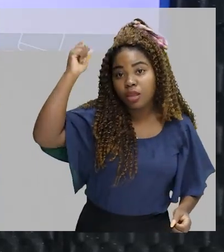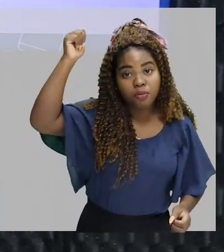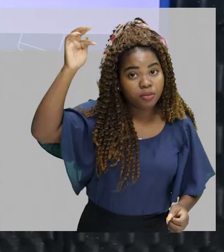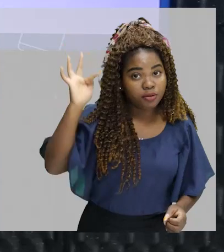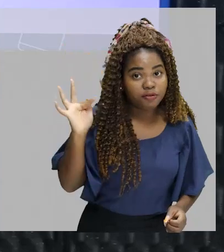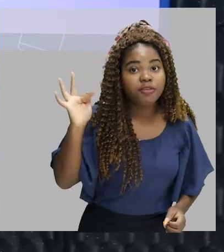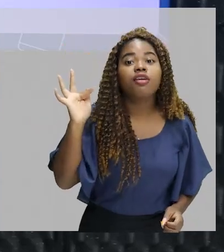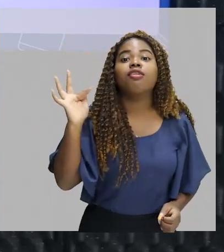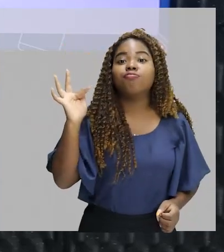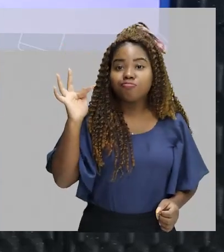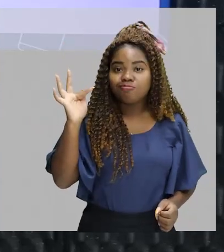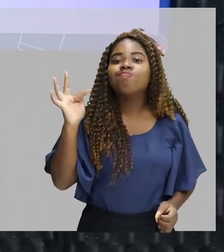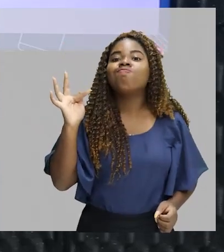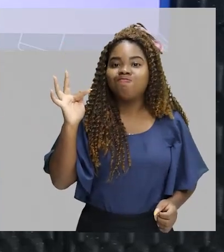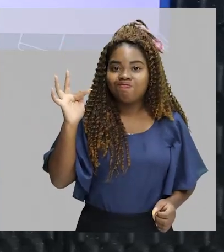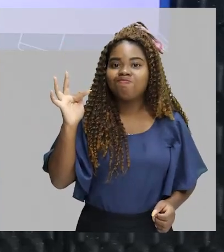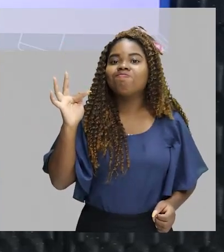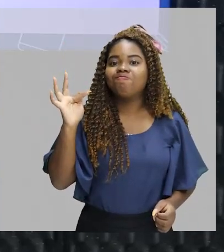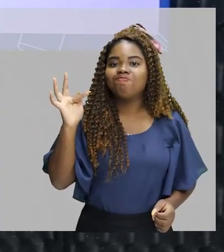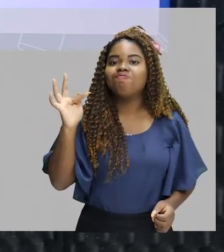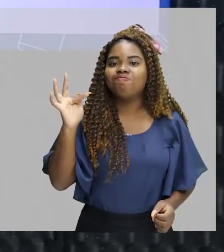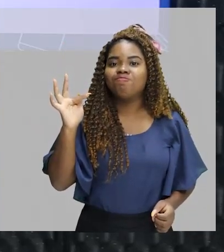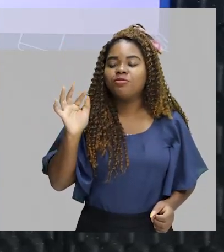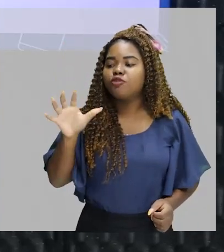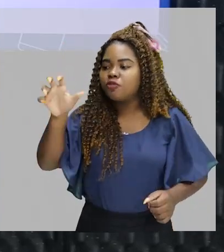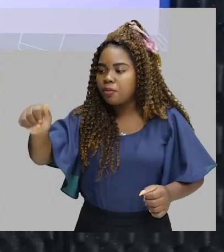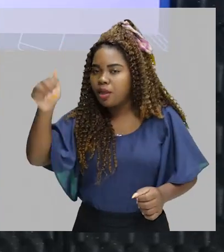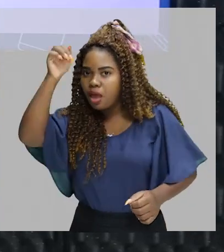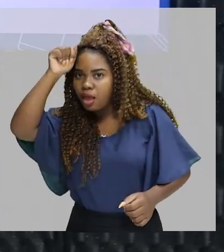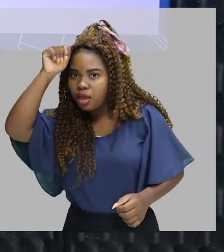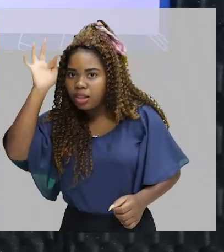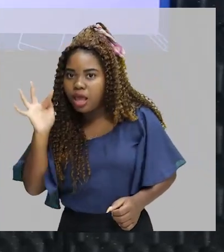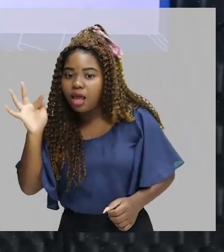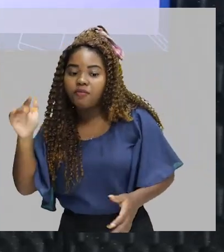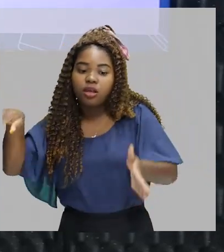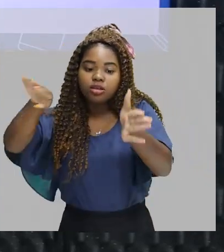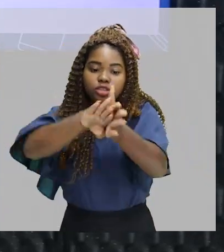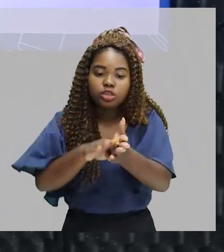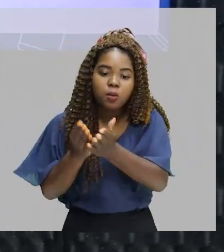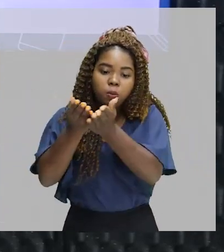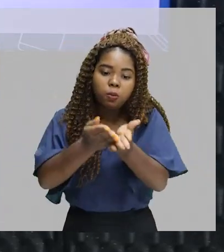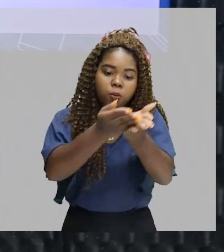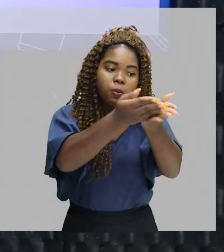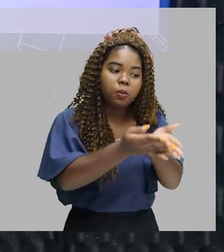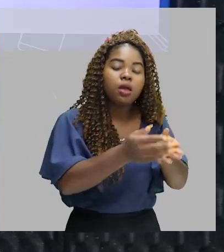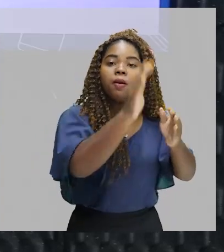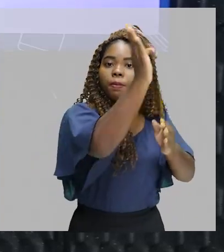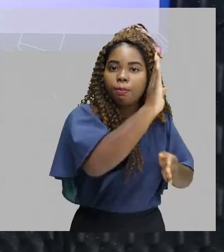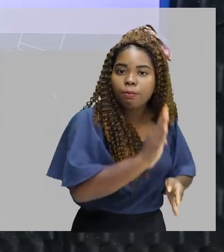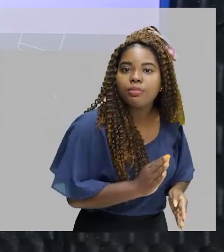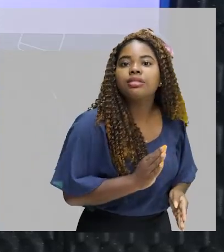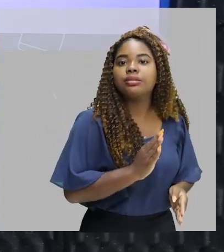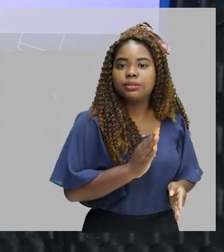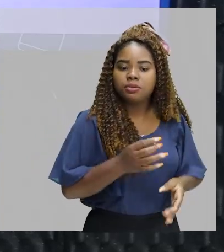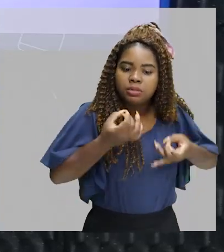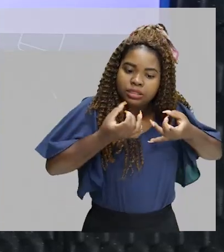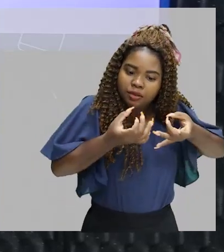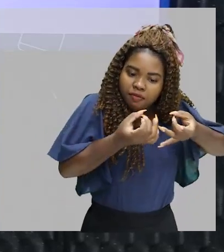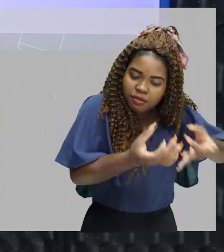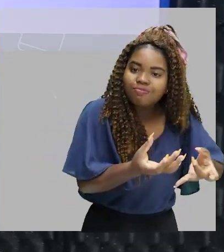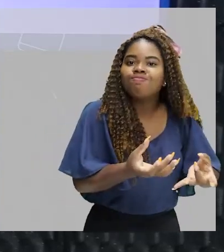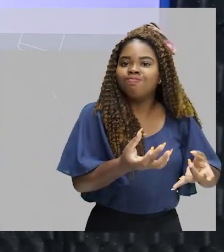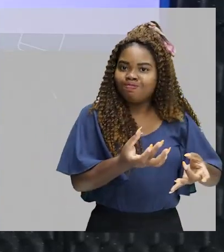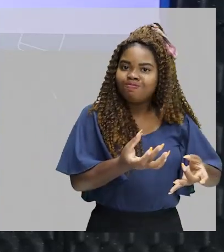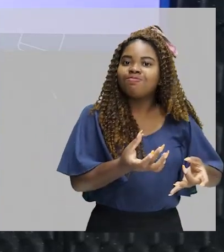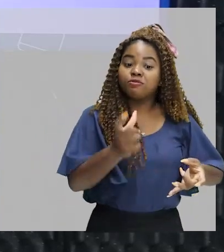africano, sequestrado lá da África e trazido para o Brasil para ser comercializado como mercadoria.